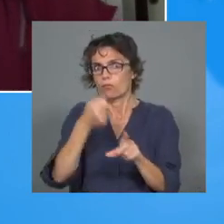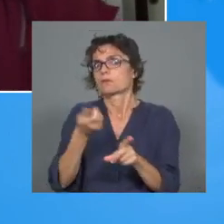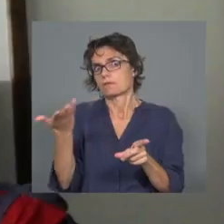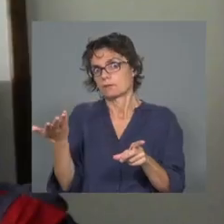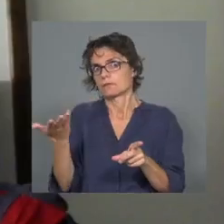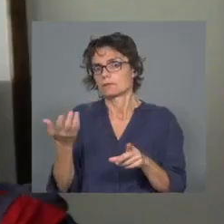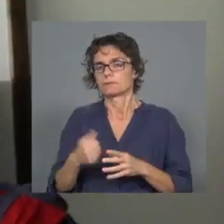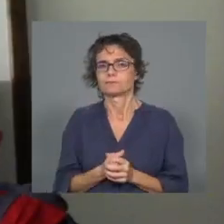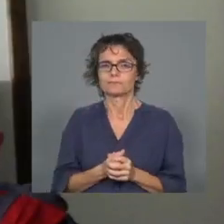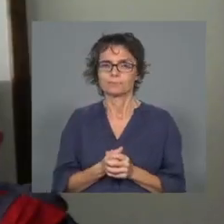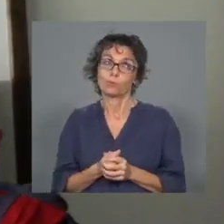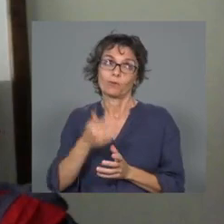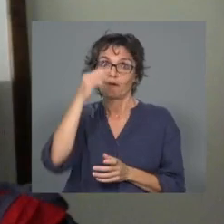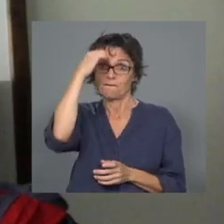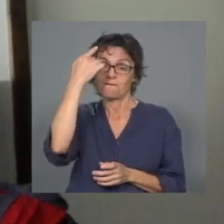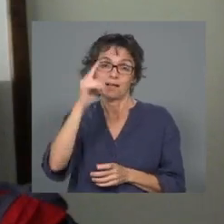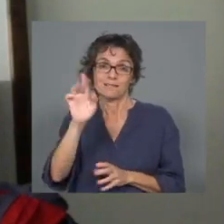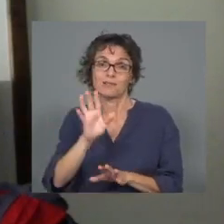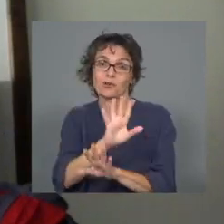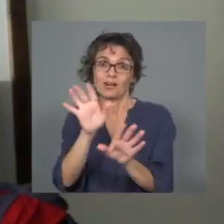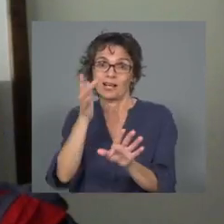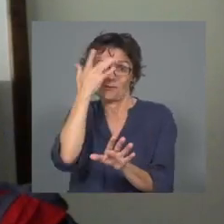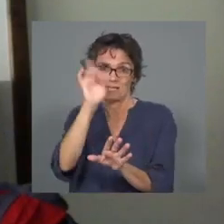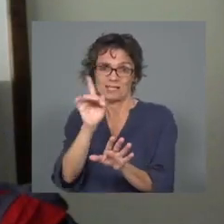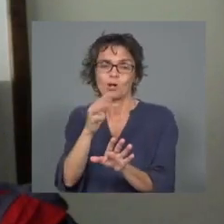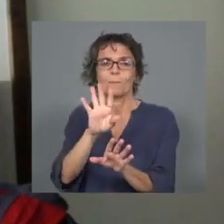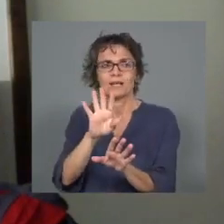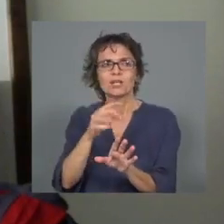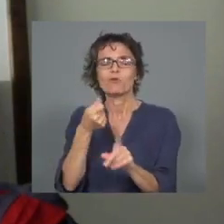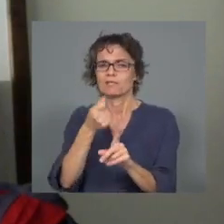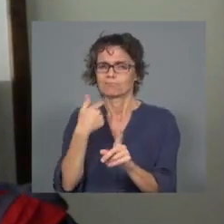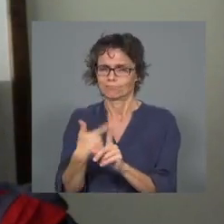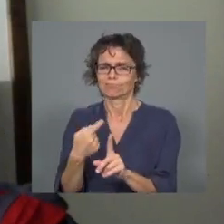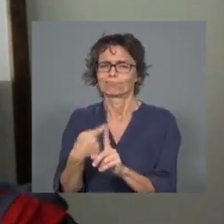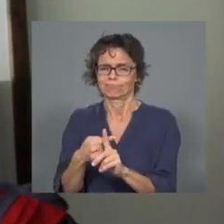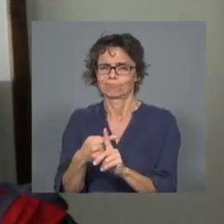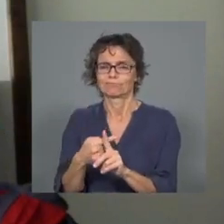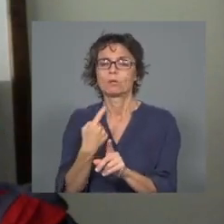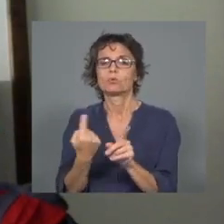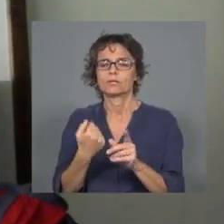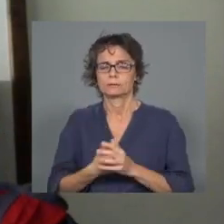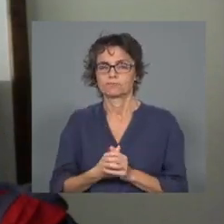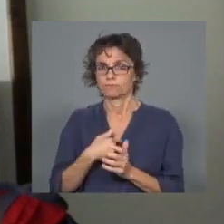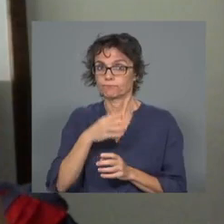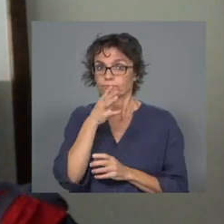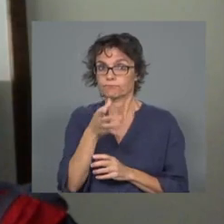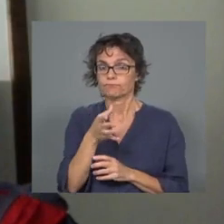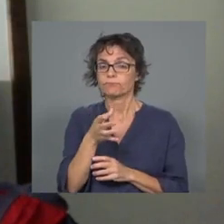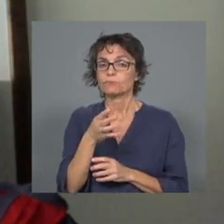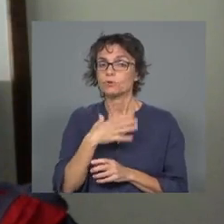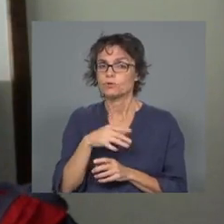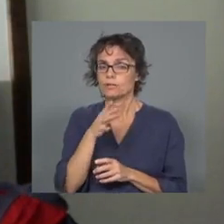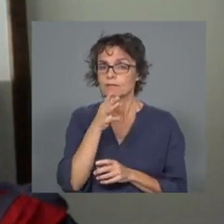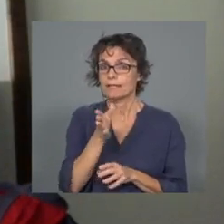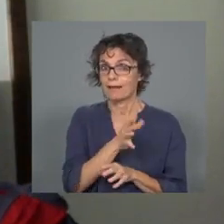Sim, não é fácil, mas é um desafio, eu creio, pela positiva. Permitam-me também desmistificar algumas